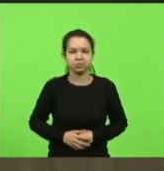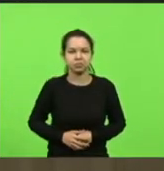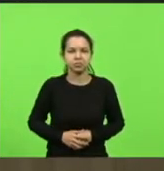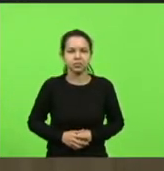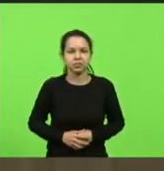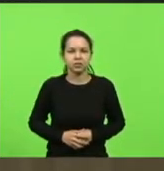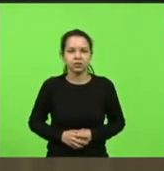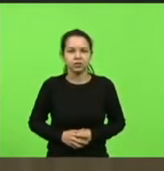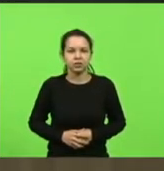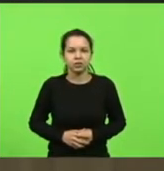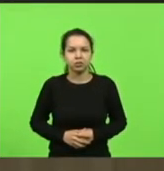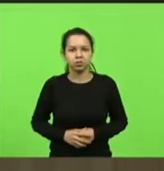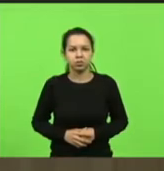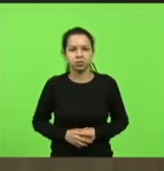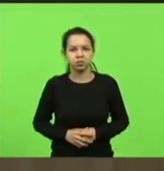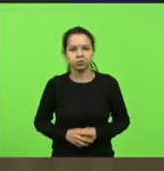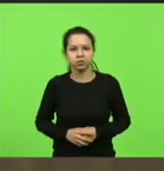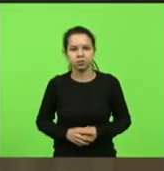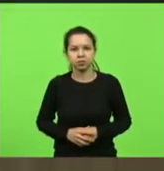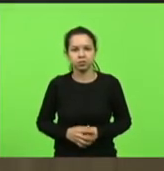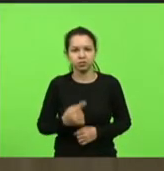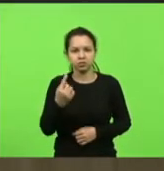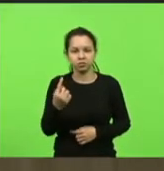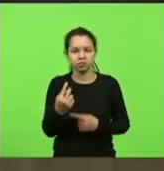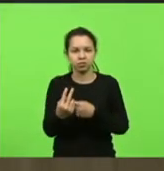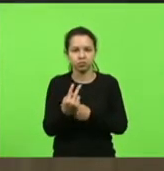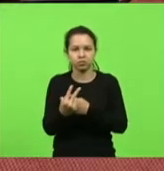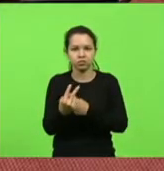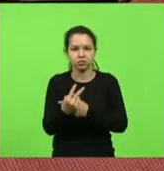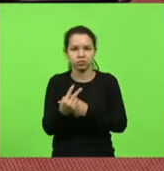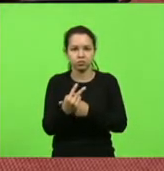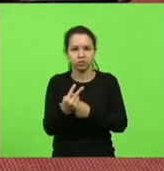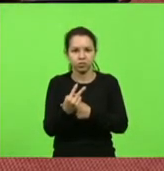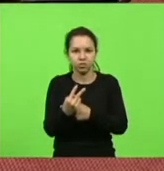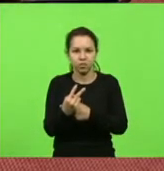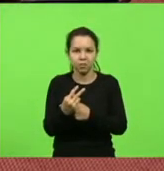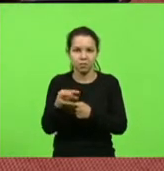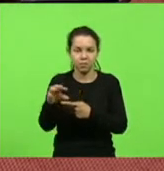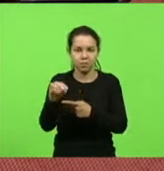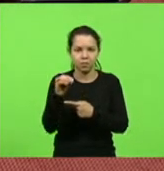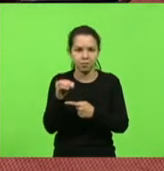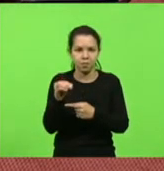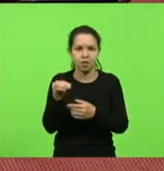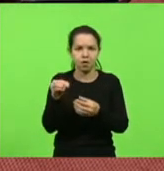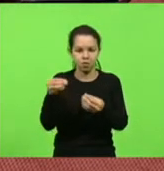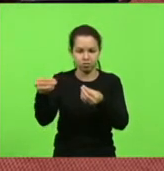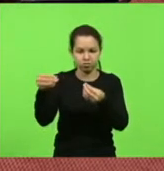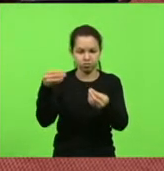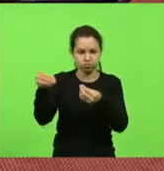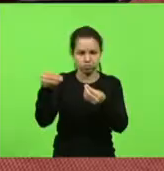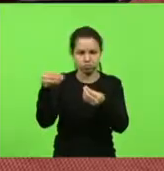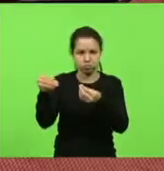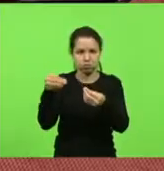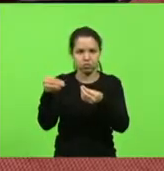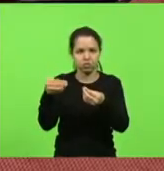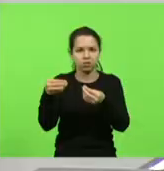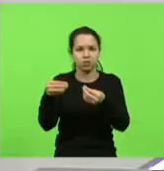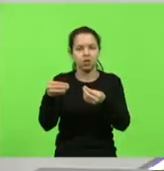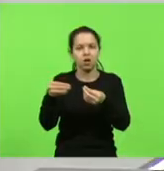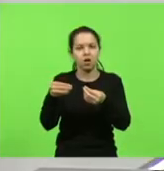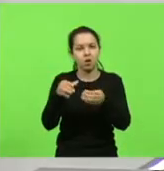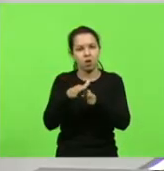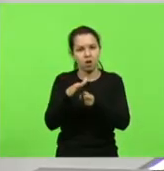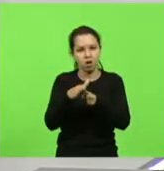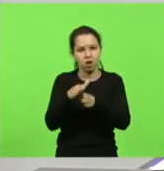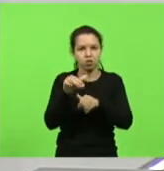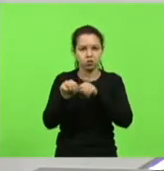Um professor que pega um material desse e que a orientação é trocada de hora em hora, ou de duas em